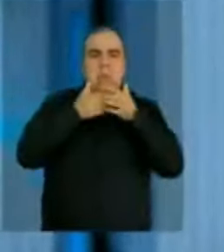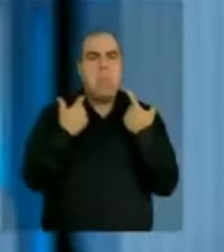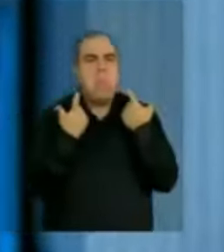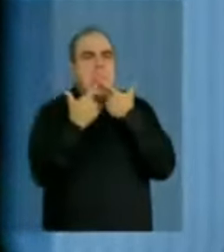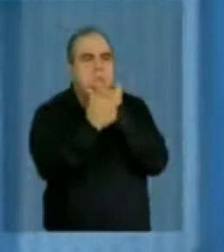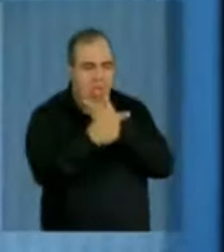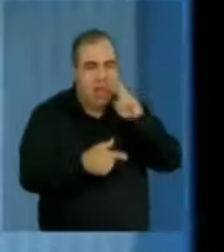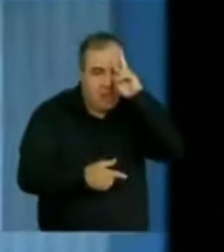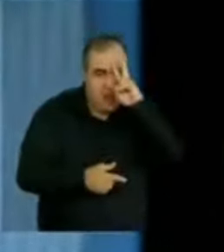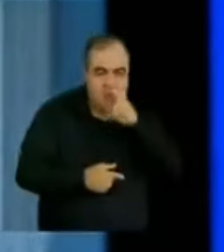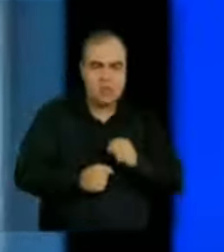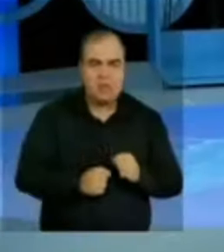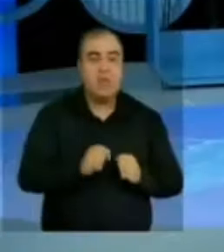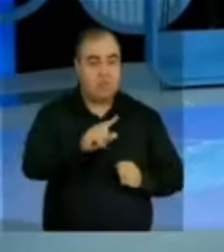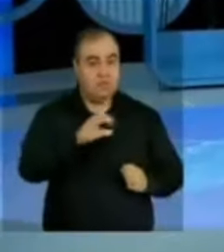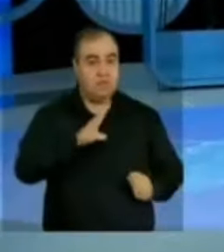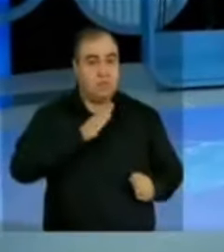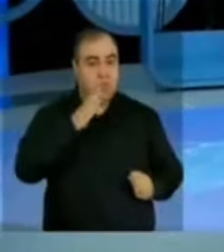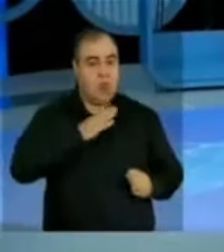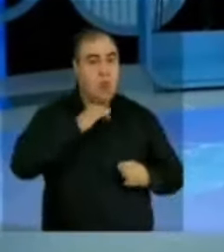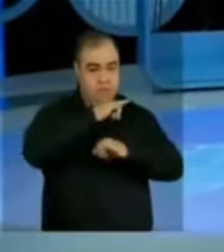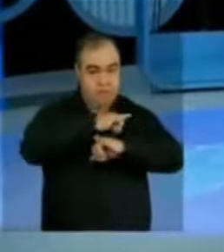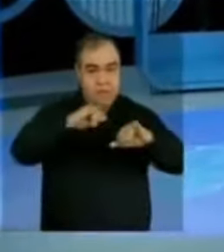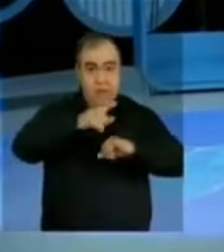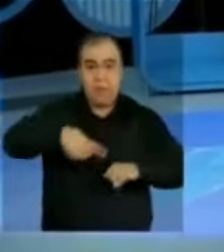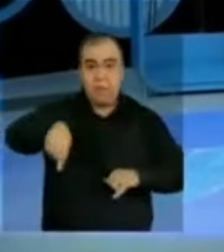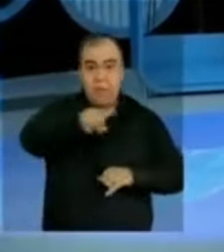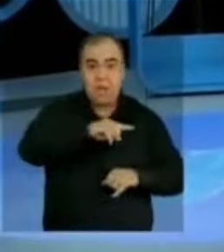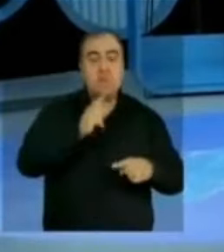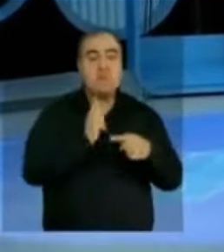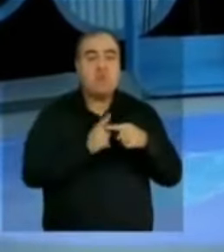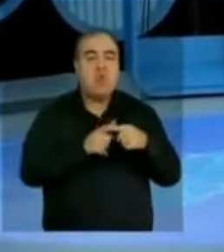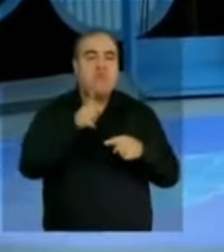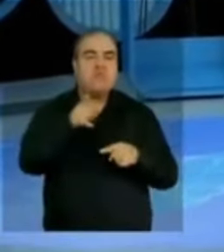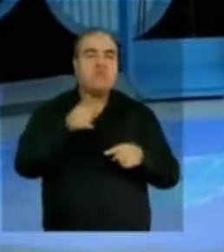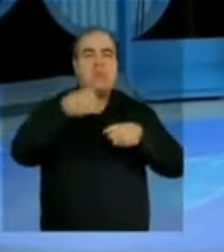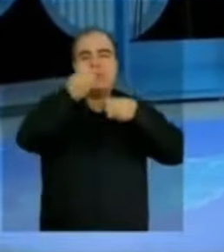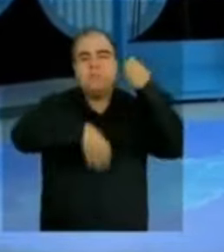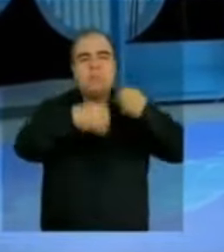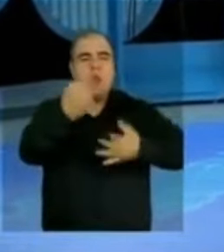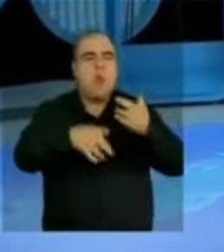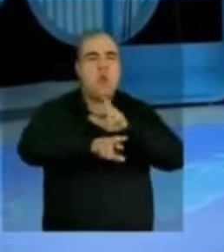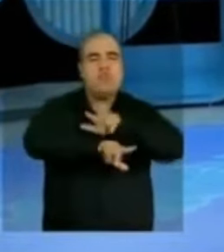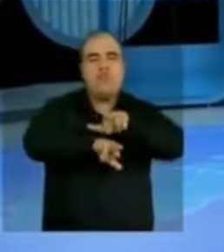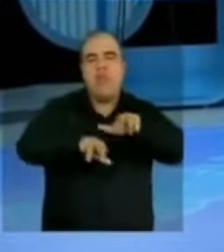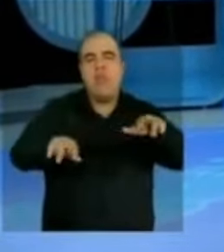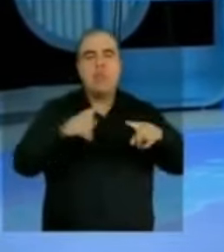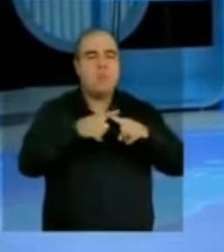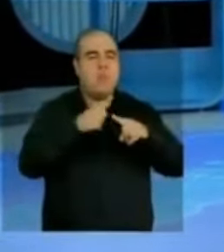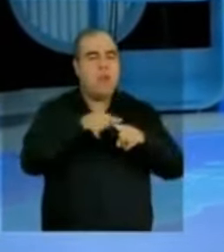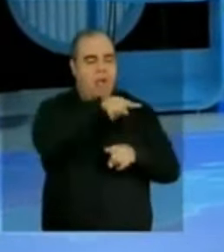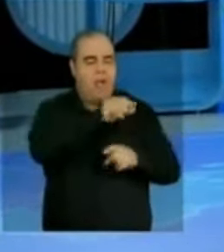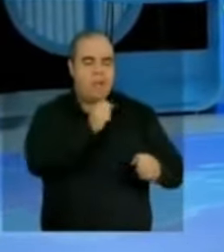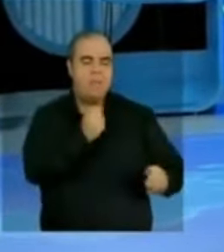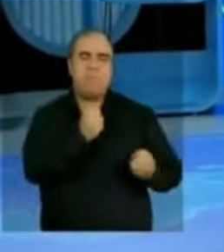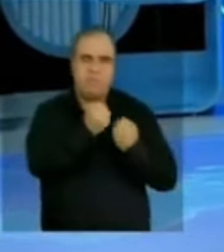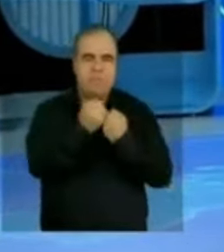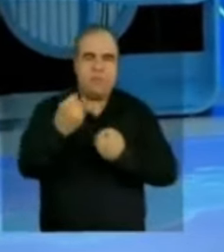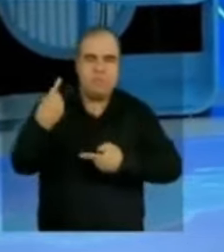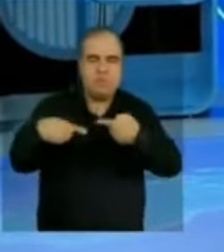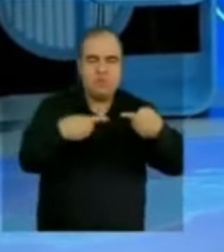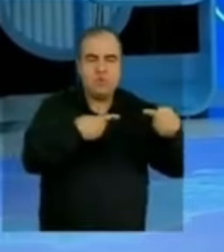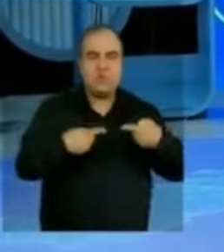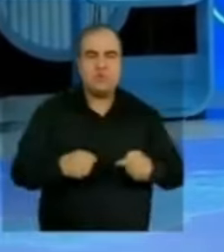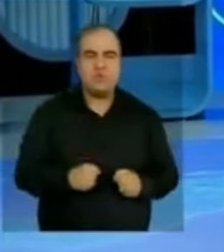consegue você tem coragem de repetir para essas pessoas já que você falou de posições diferentes de acordo com conveniência eleitoral o que você disse num vídeo